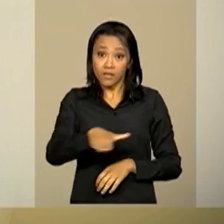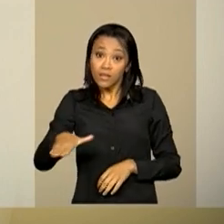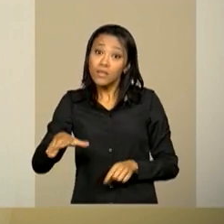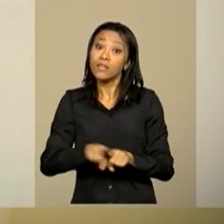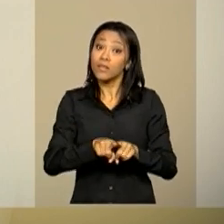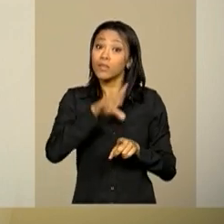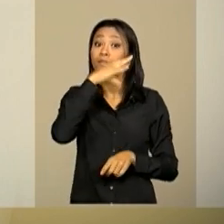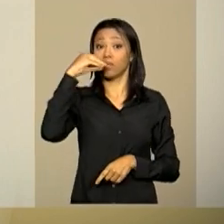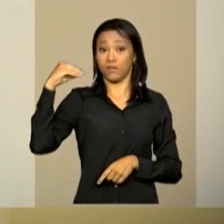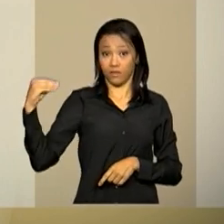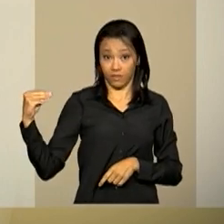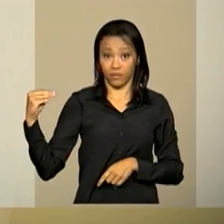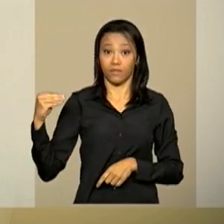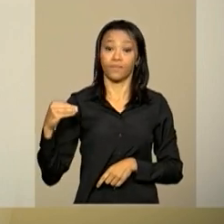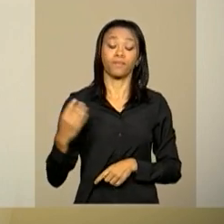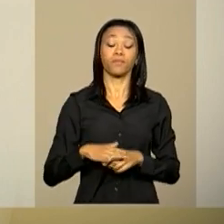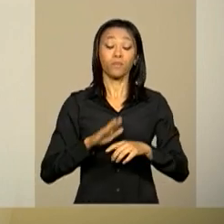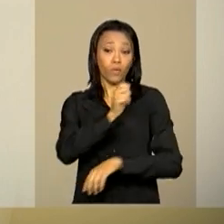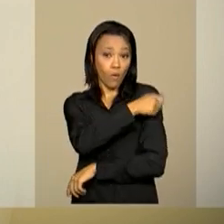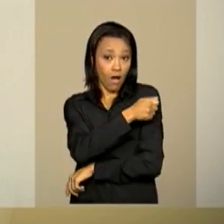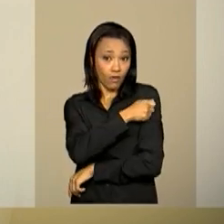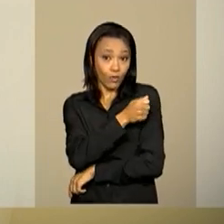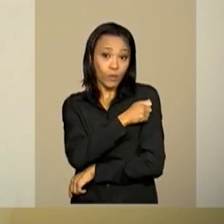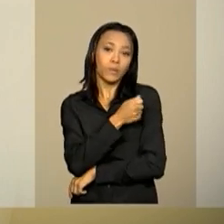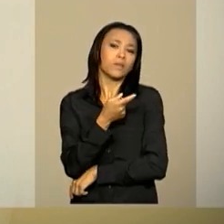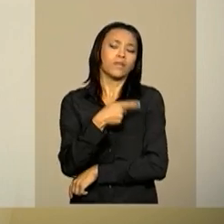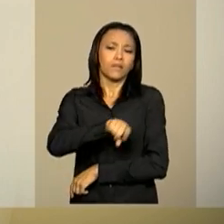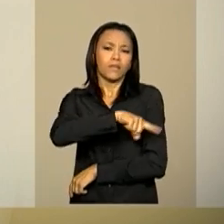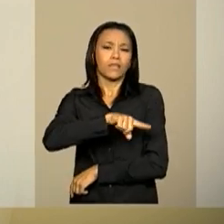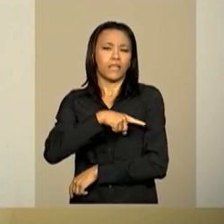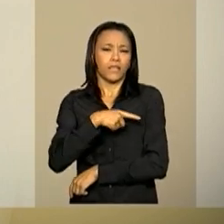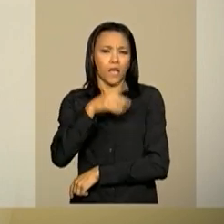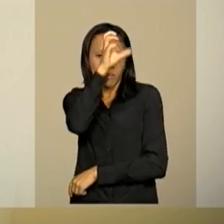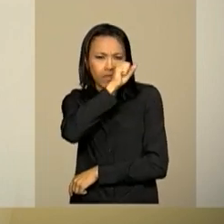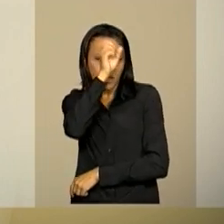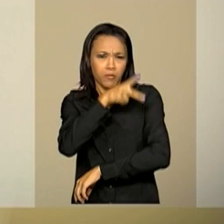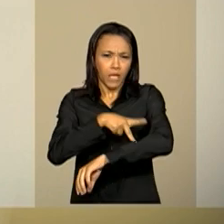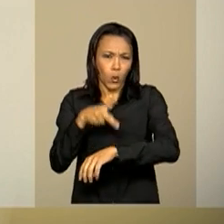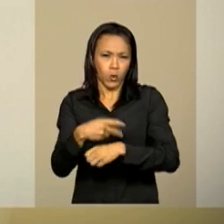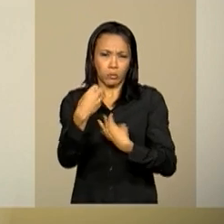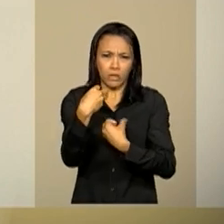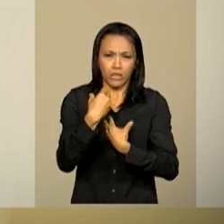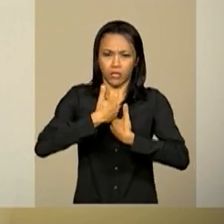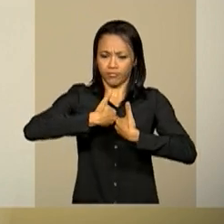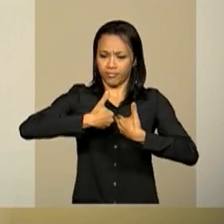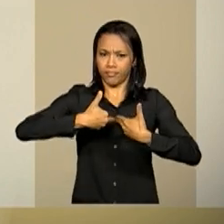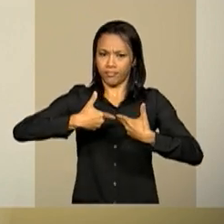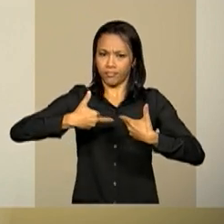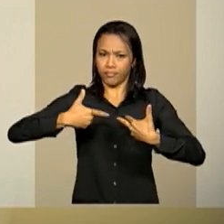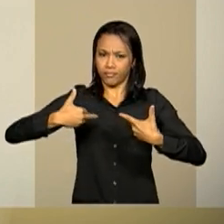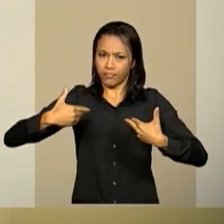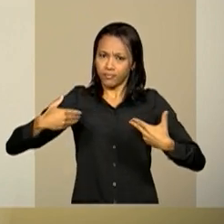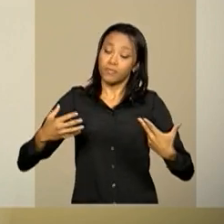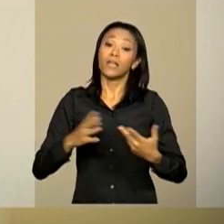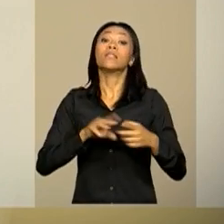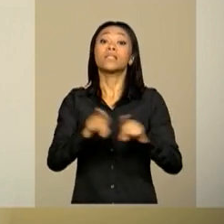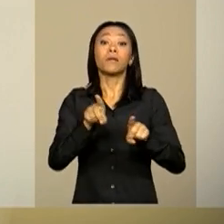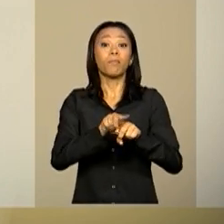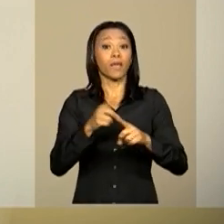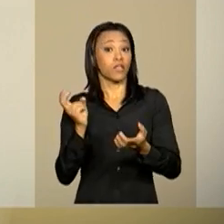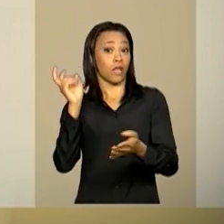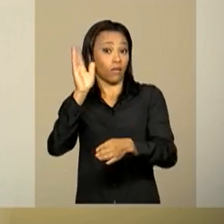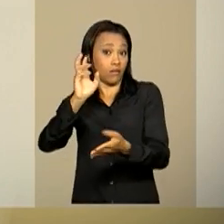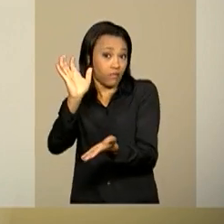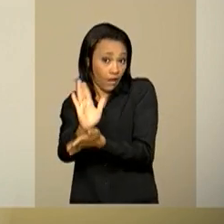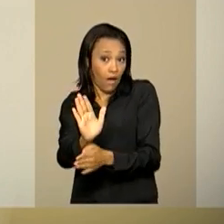e dos adolescentes o aluno que recebe acompanhamento pedagógico e frequenta as aulas de reforço no contraturno